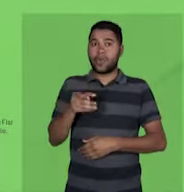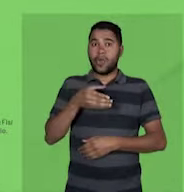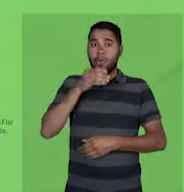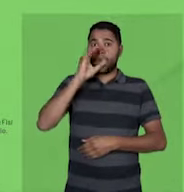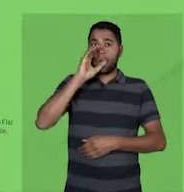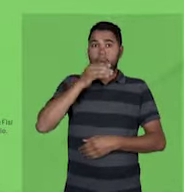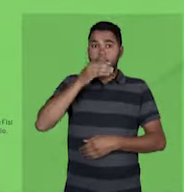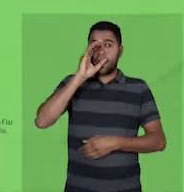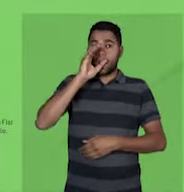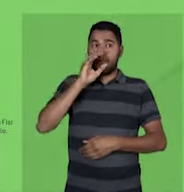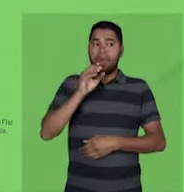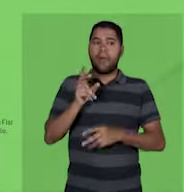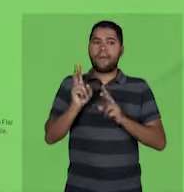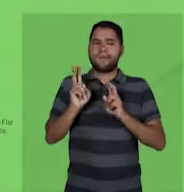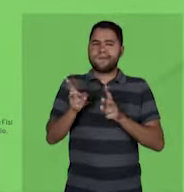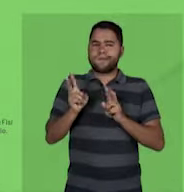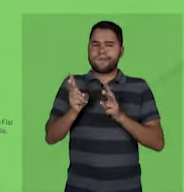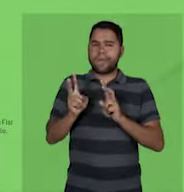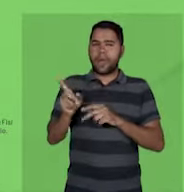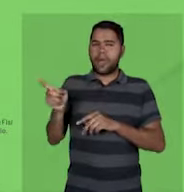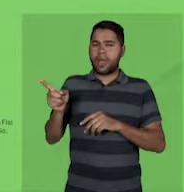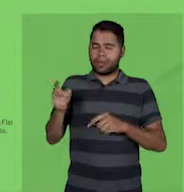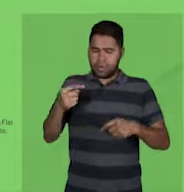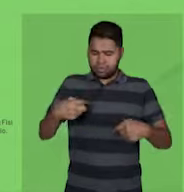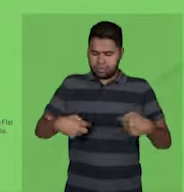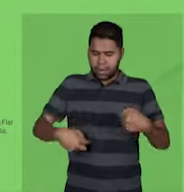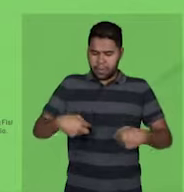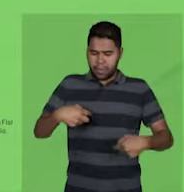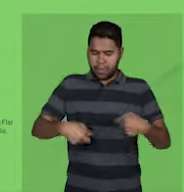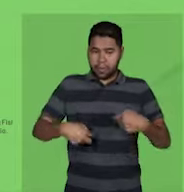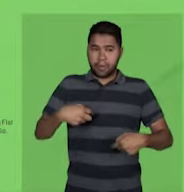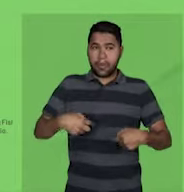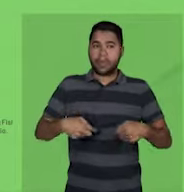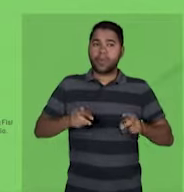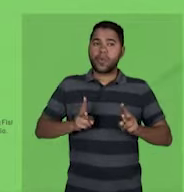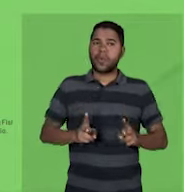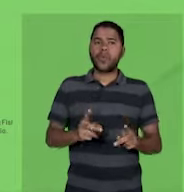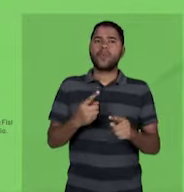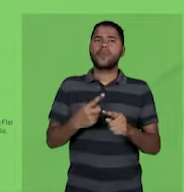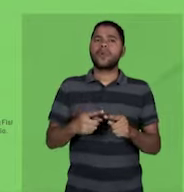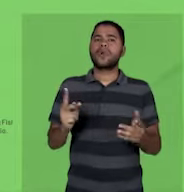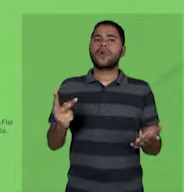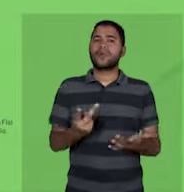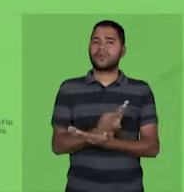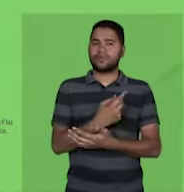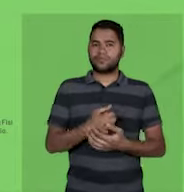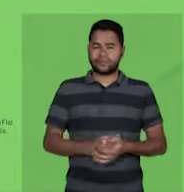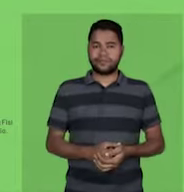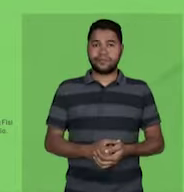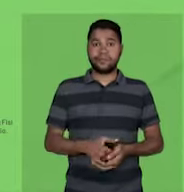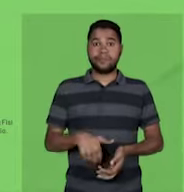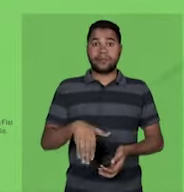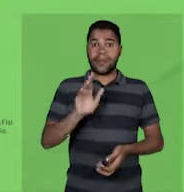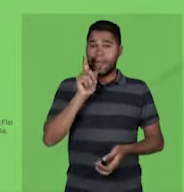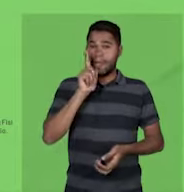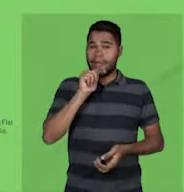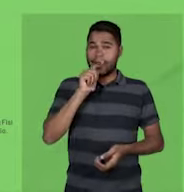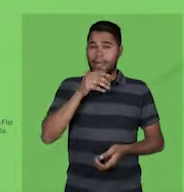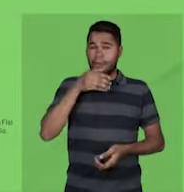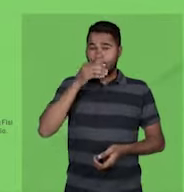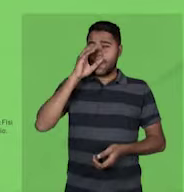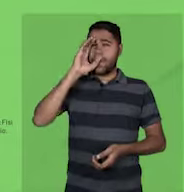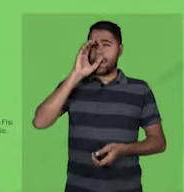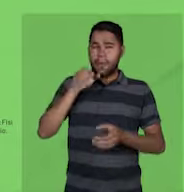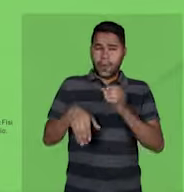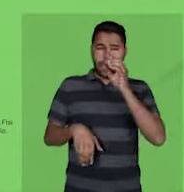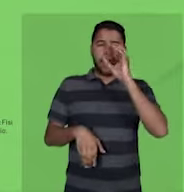vai preservar esse sistema aqui. Por que que isso vai acontecer? Quanto mais água eu tiver no corpo,